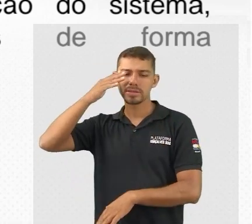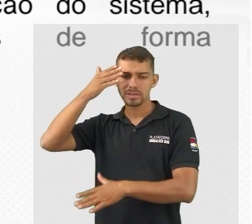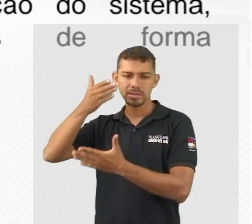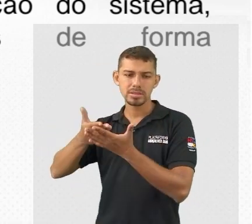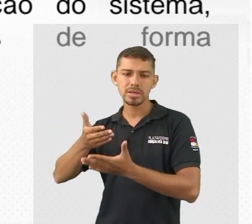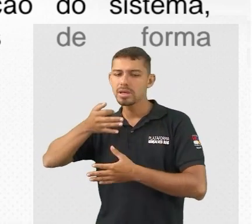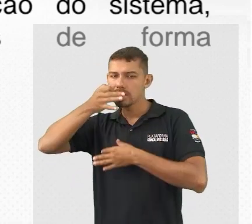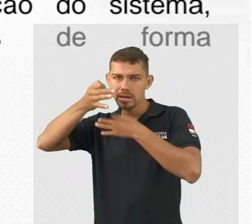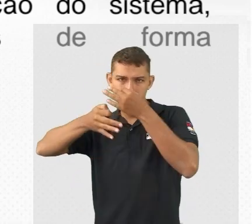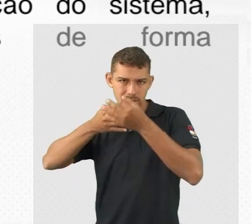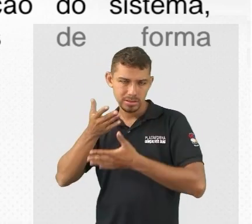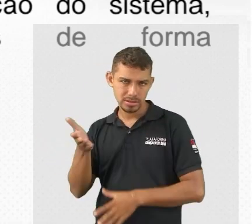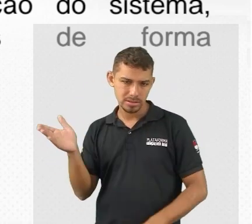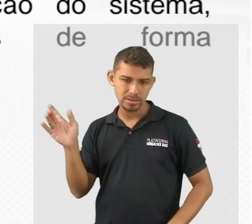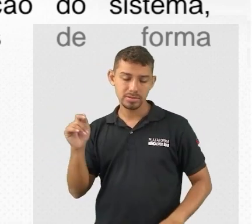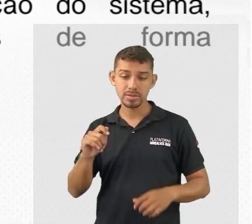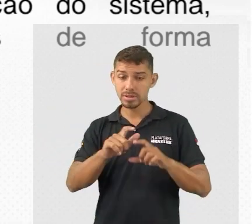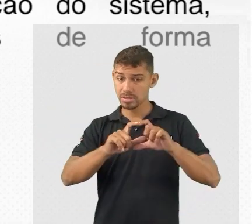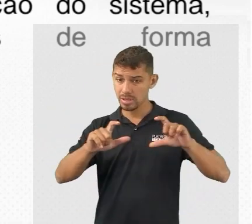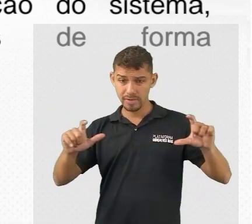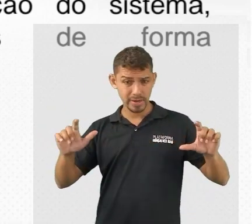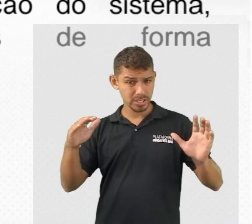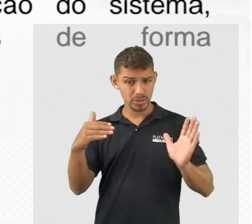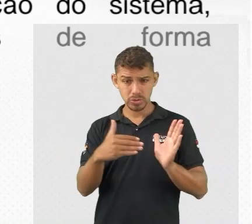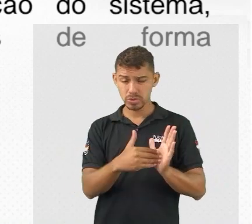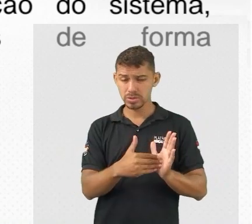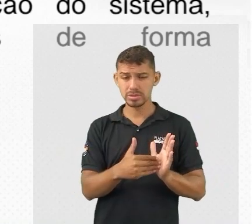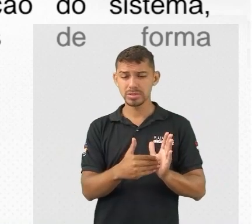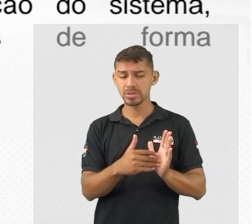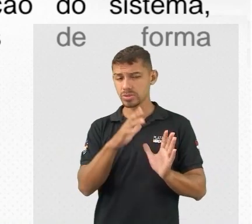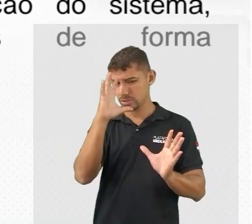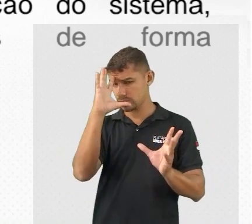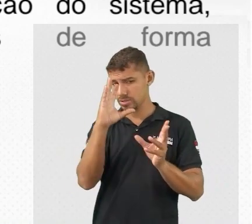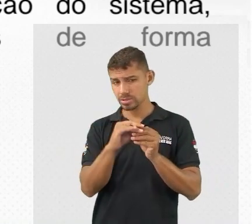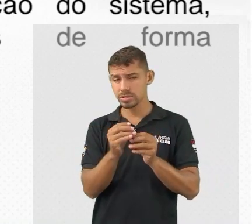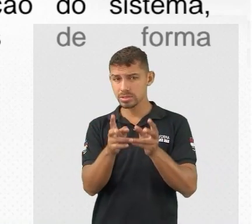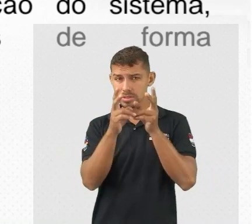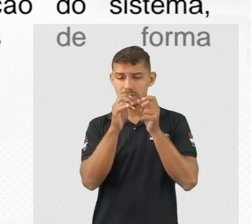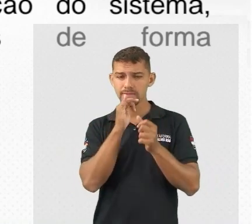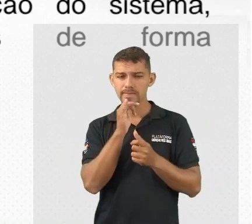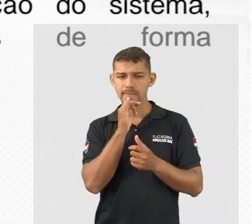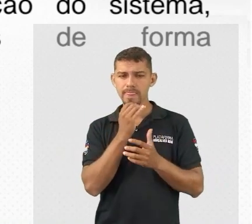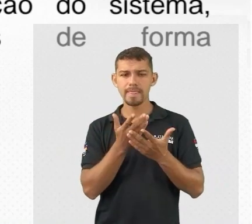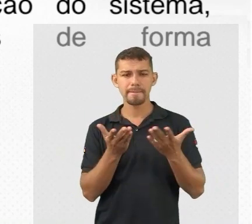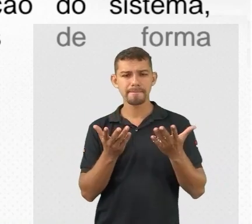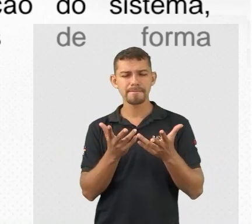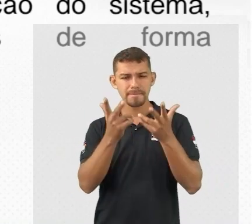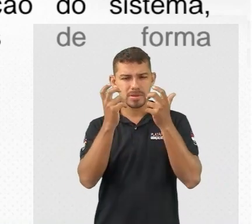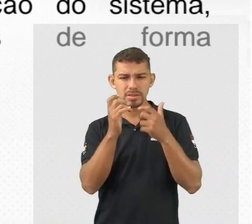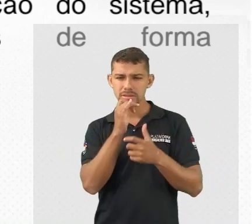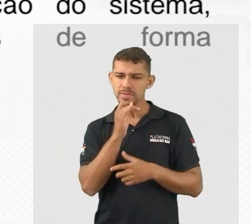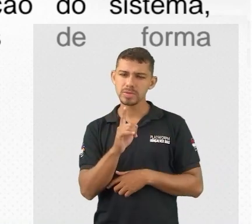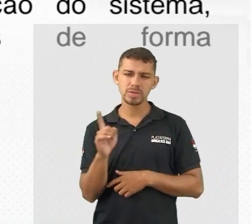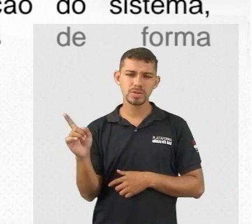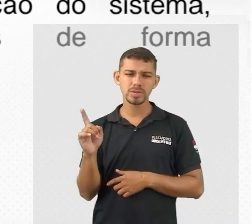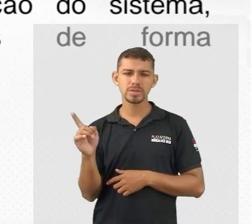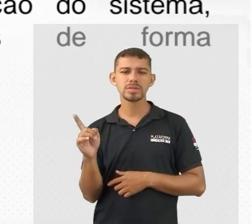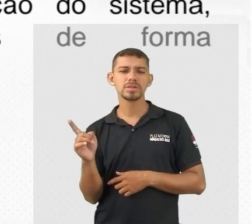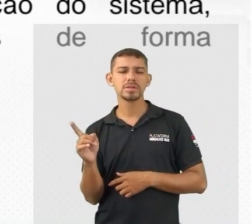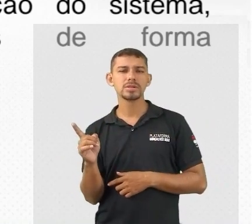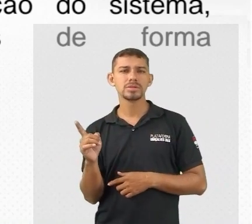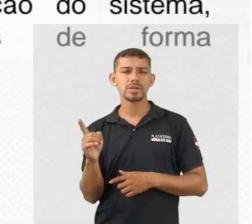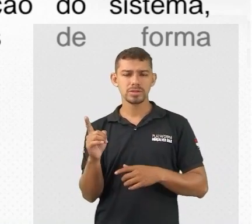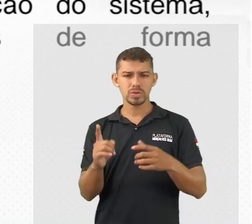Pessoal, só nessa frase aí, por último, a gente consegue notar que, por exemplo, percebam as mensagens que